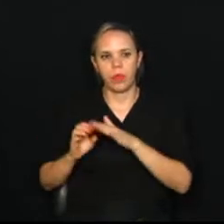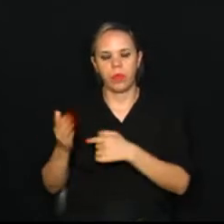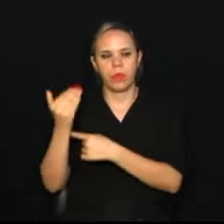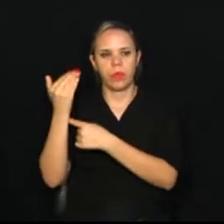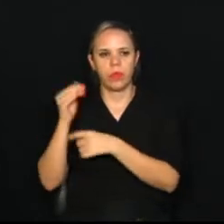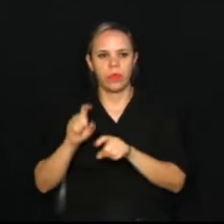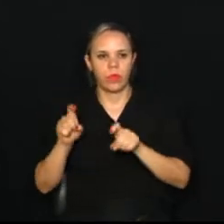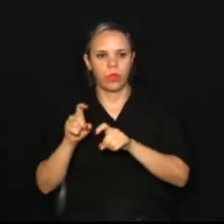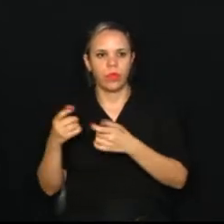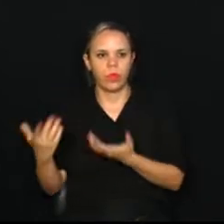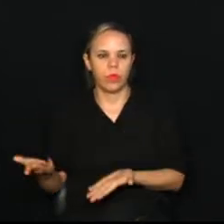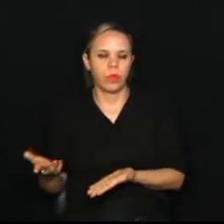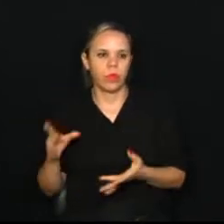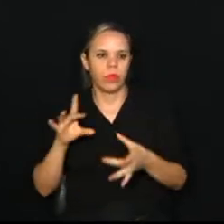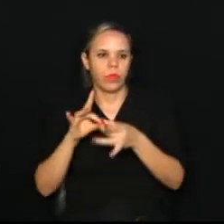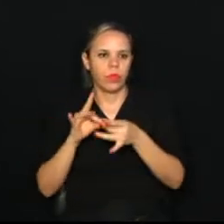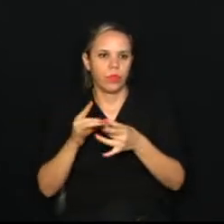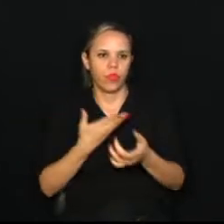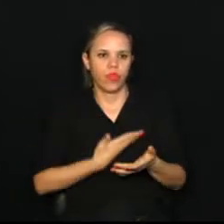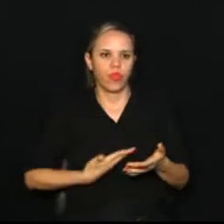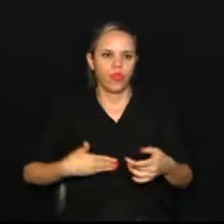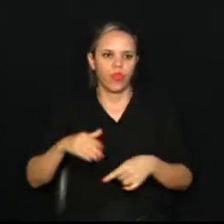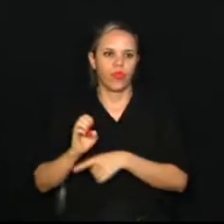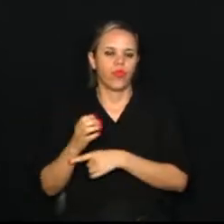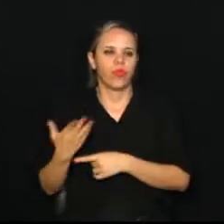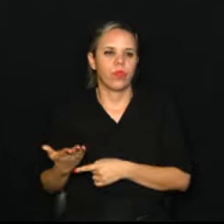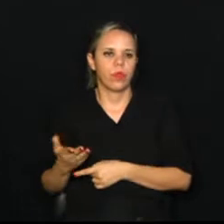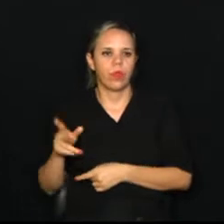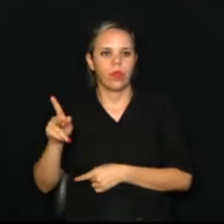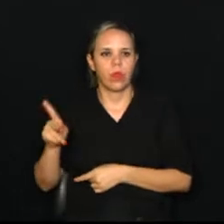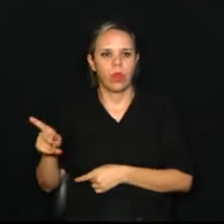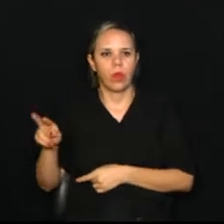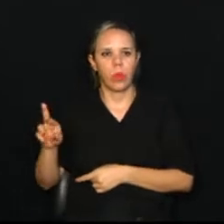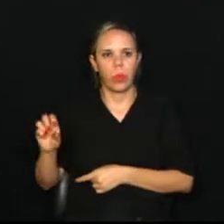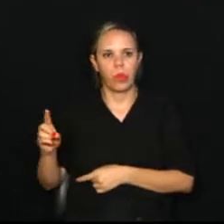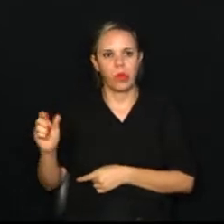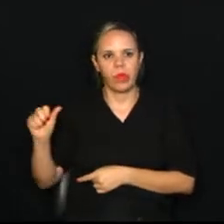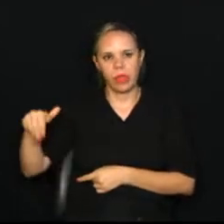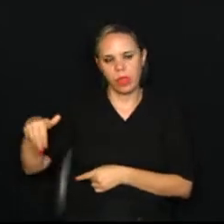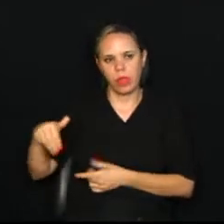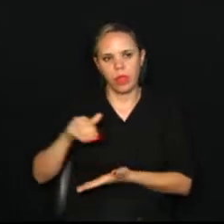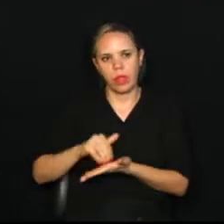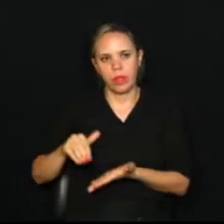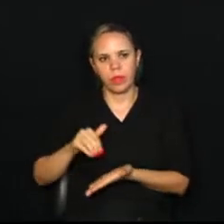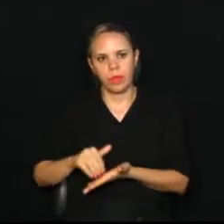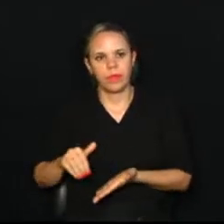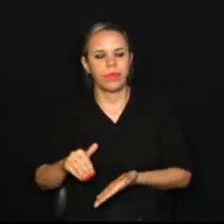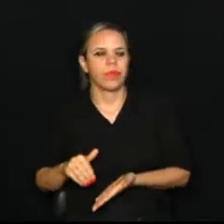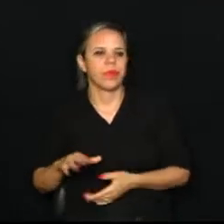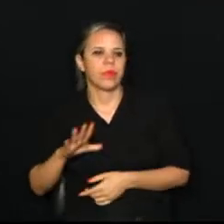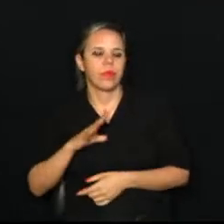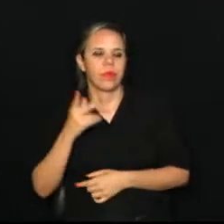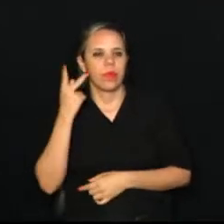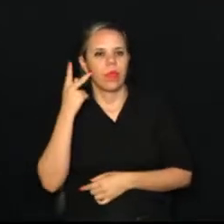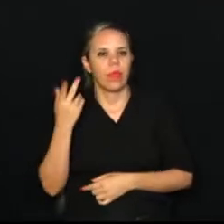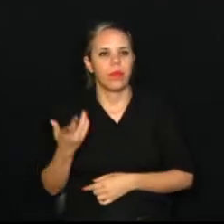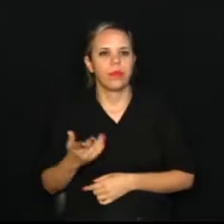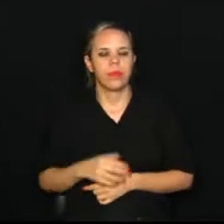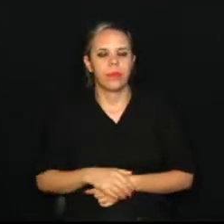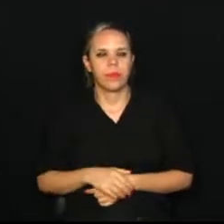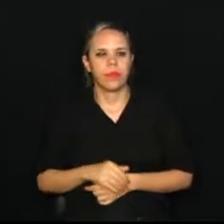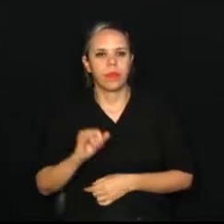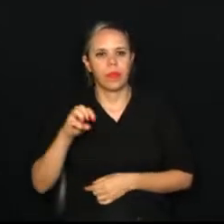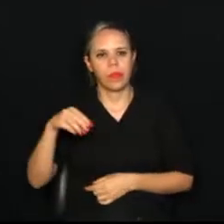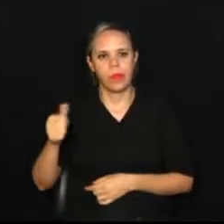de informação ligada ao governo do estado, a Prodan ligada à cidade de São Paulo, a